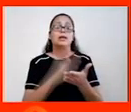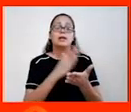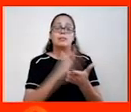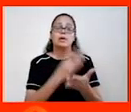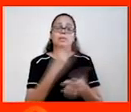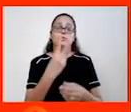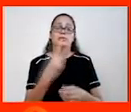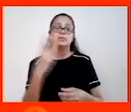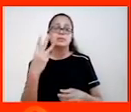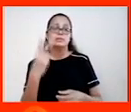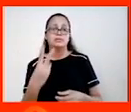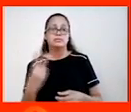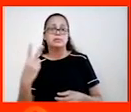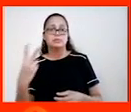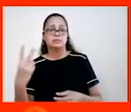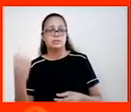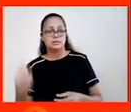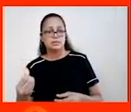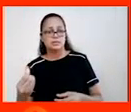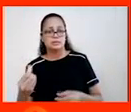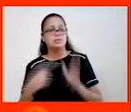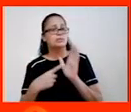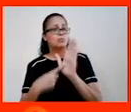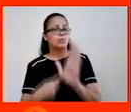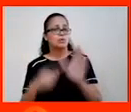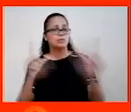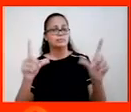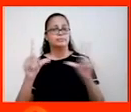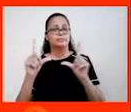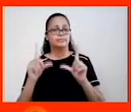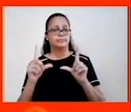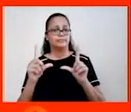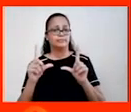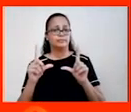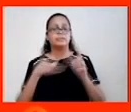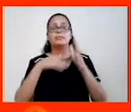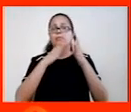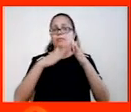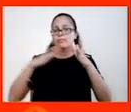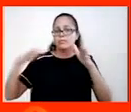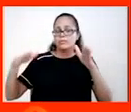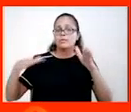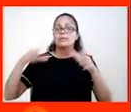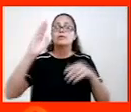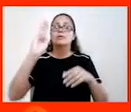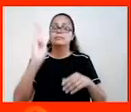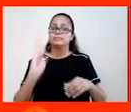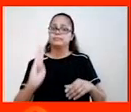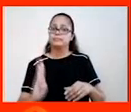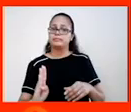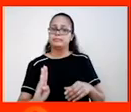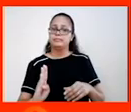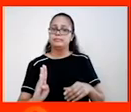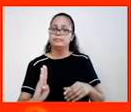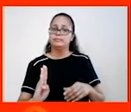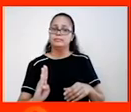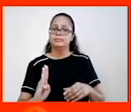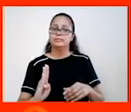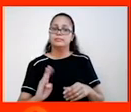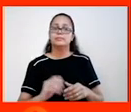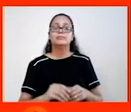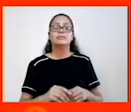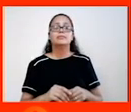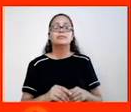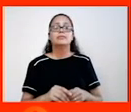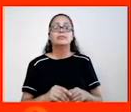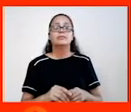226, que ilustra o pré-sal. Olha só, o pré-sal da plataforma marítima brasileira. Acompanhe aqui com a seta, olha